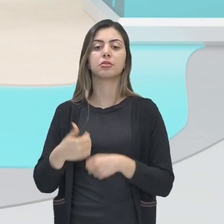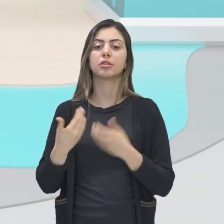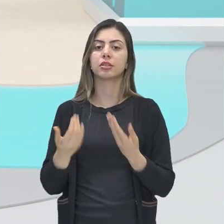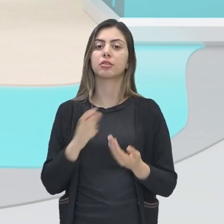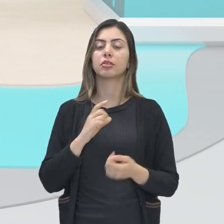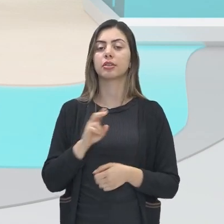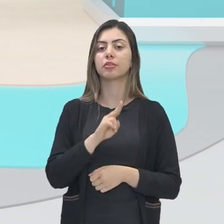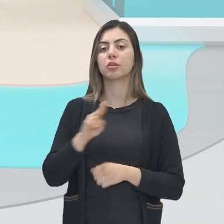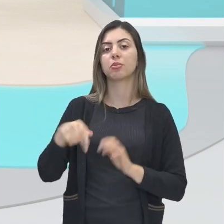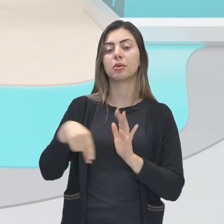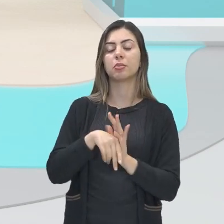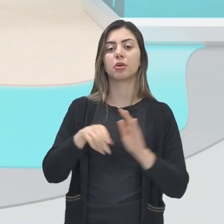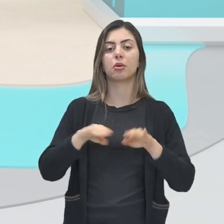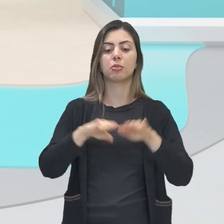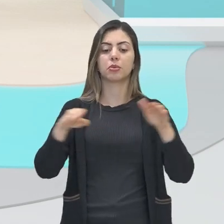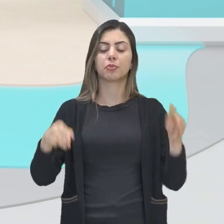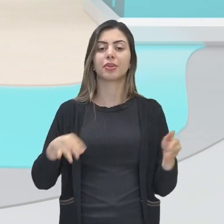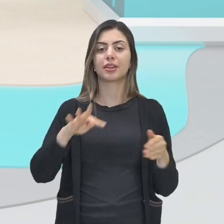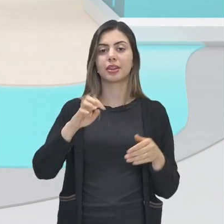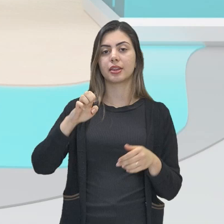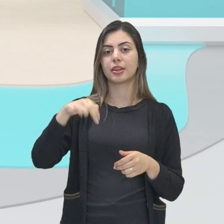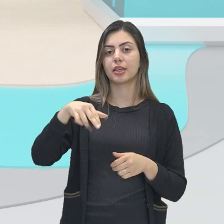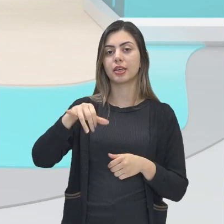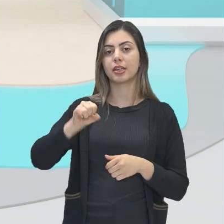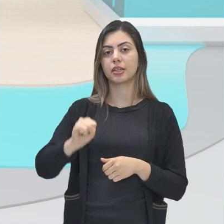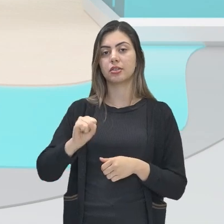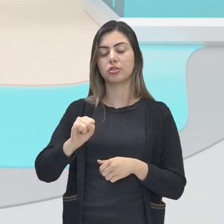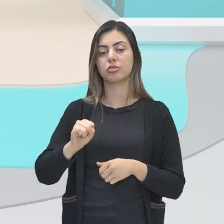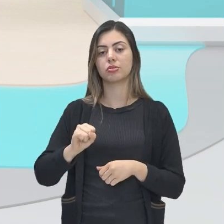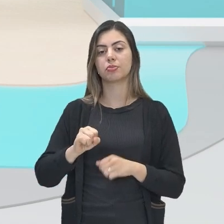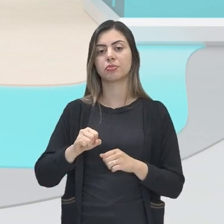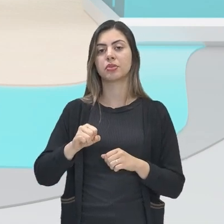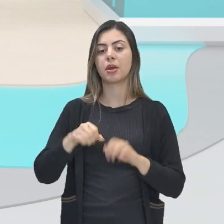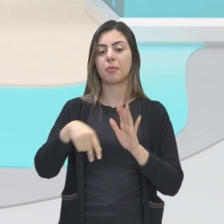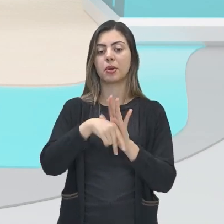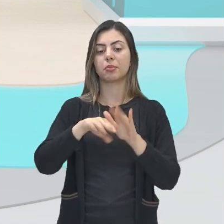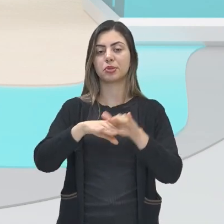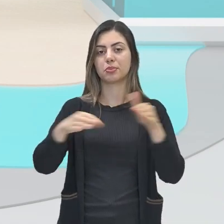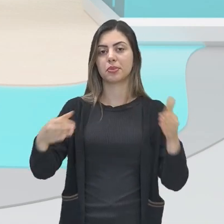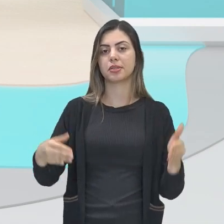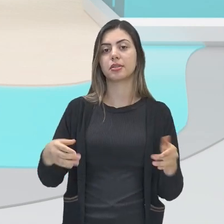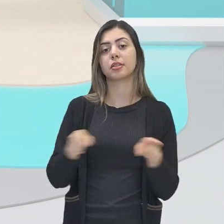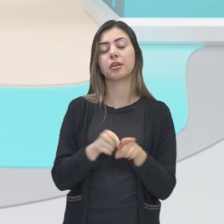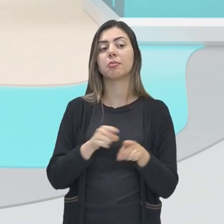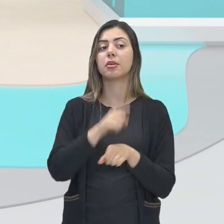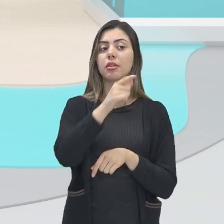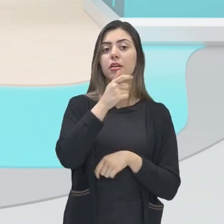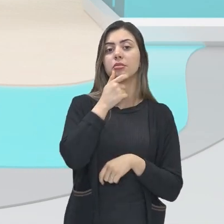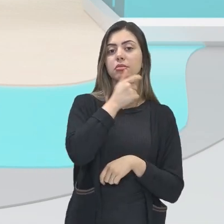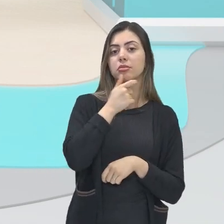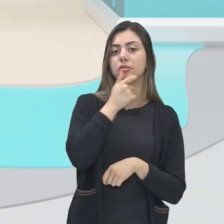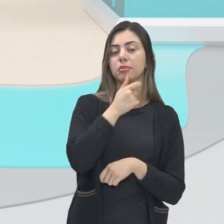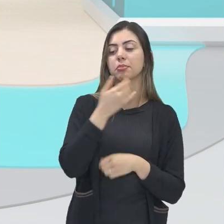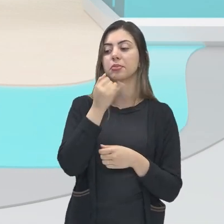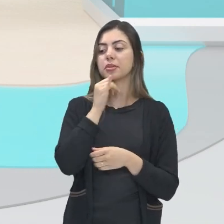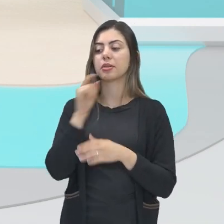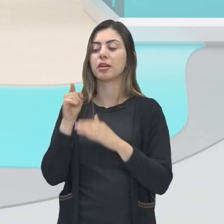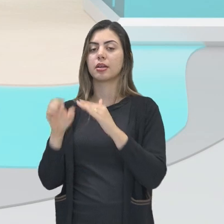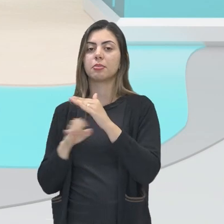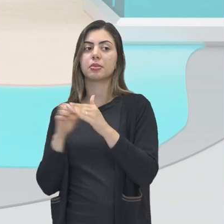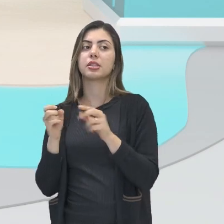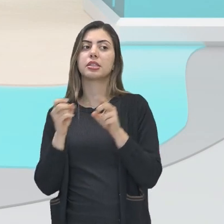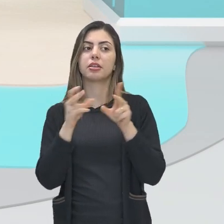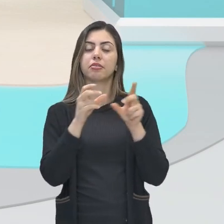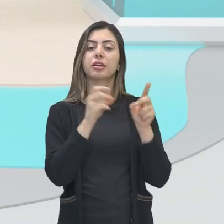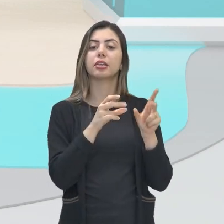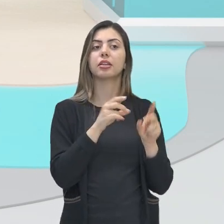tênis de mesa. O mesmo ocorreu nos Estados Unidos, onde Jax vendeu os direitos do nome ping-pong para os